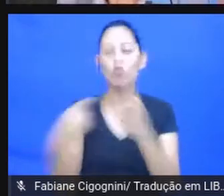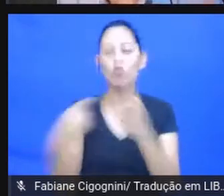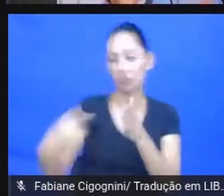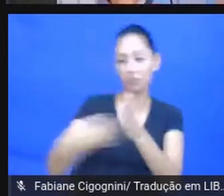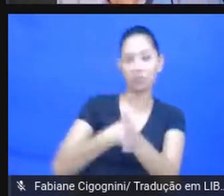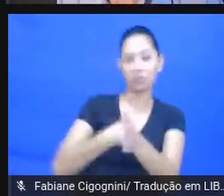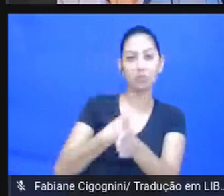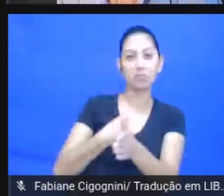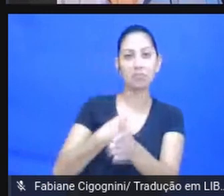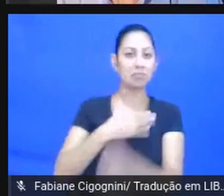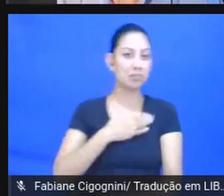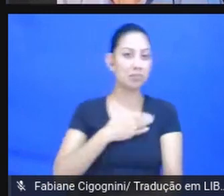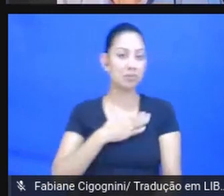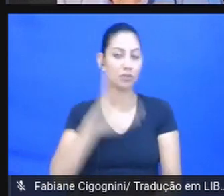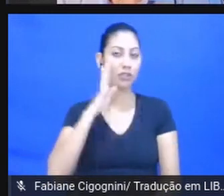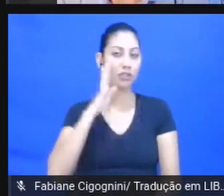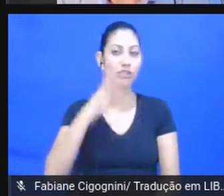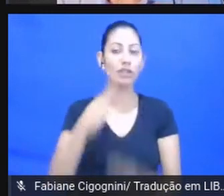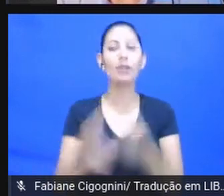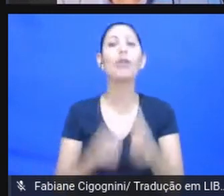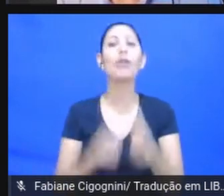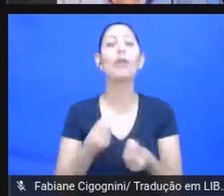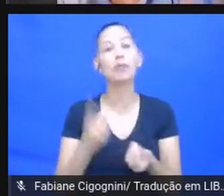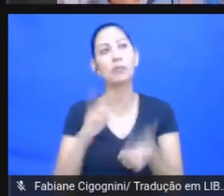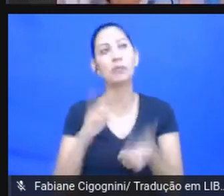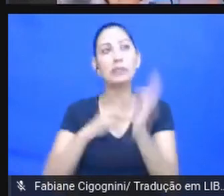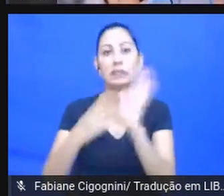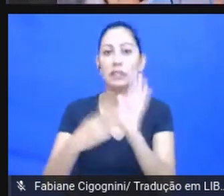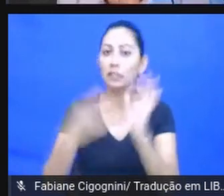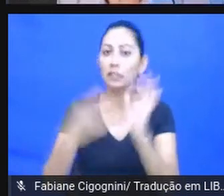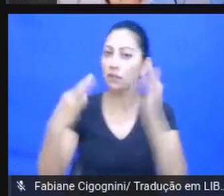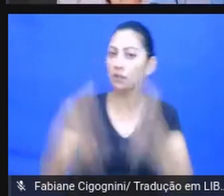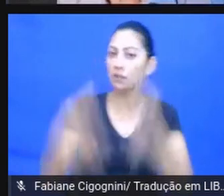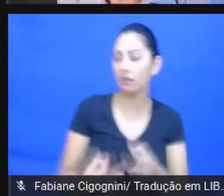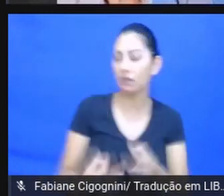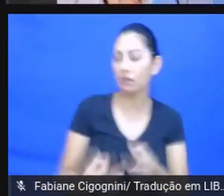cutuquem e vejam se isto faz sentido e também o que